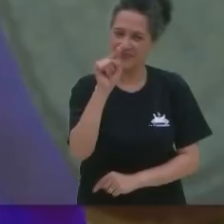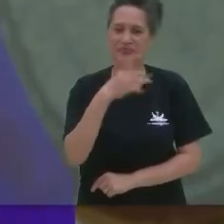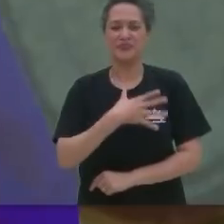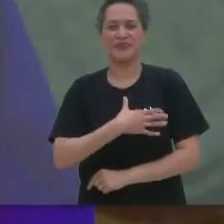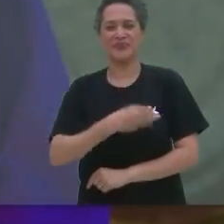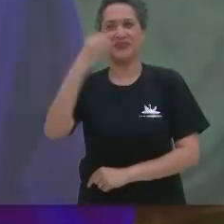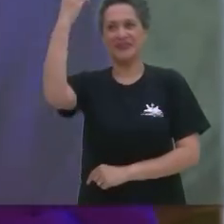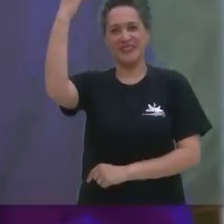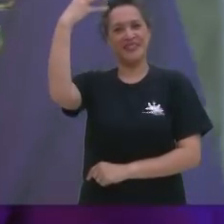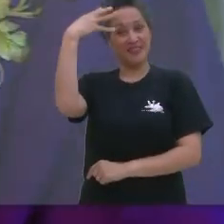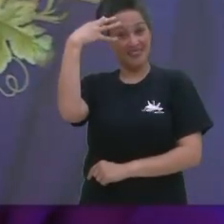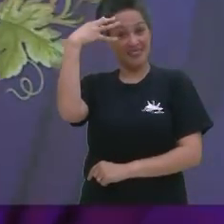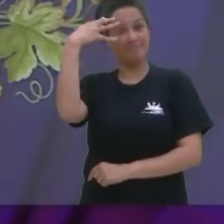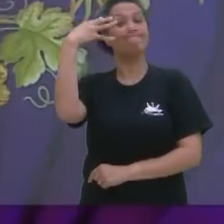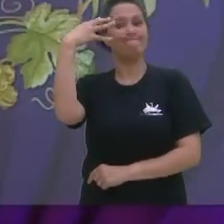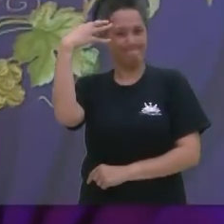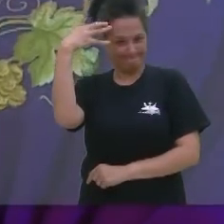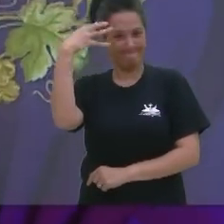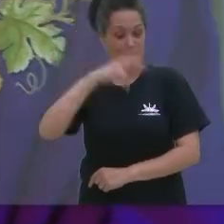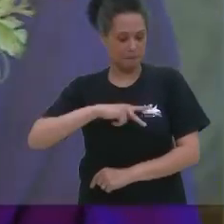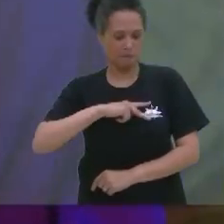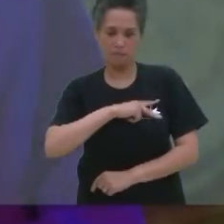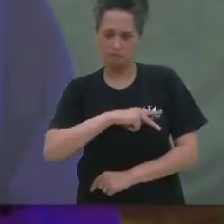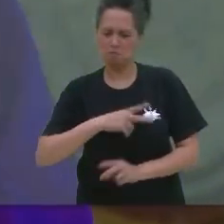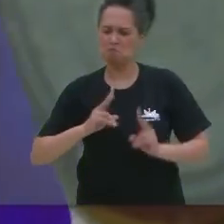Continua Paulo, na mesma temática,